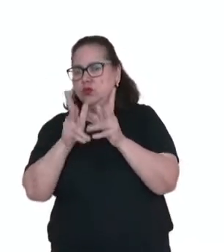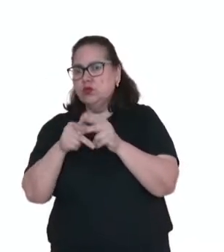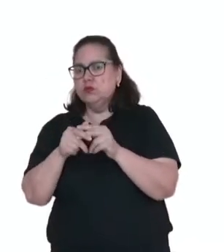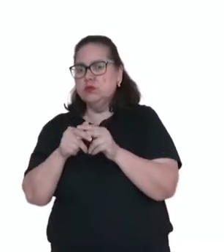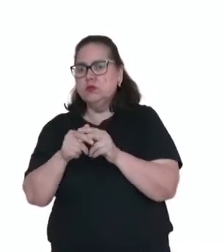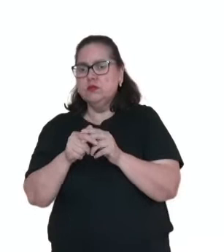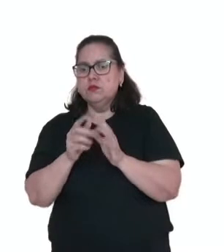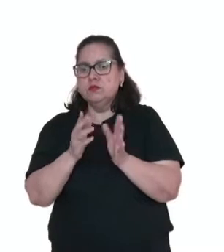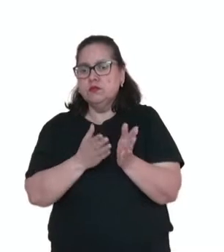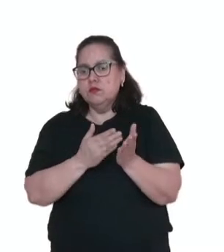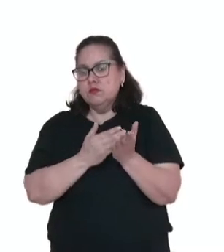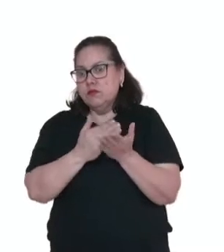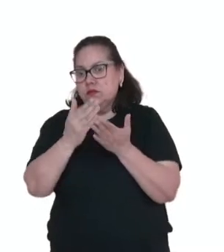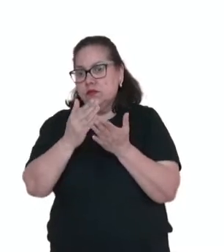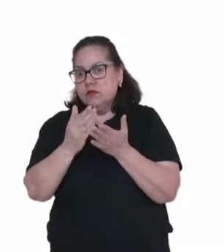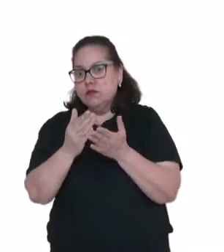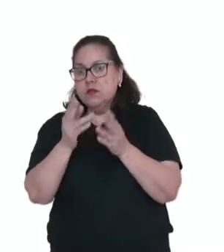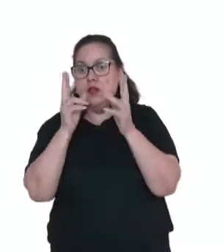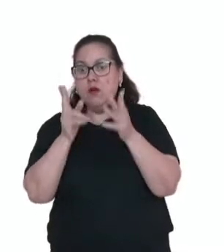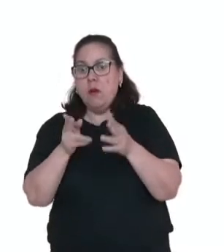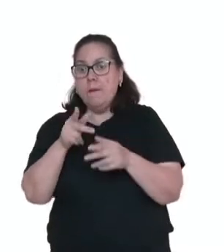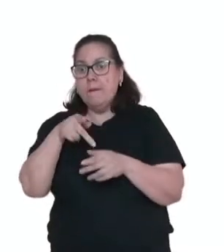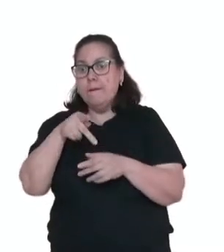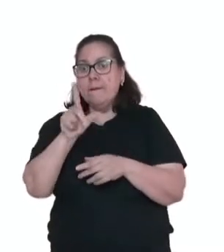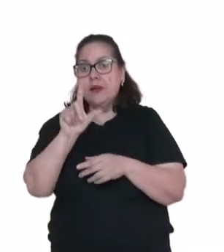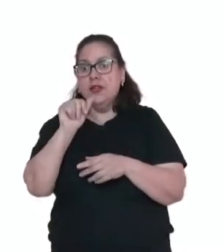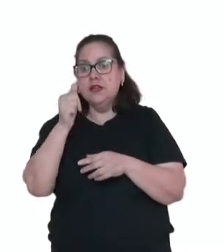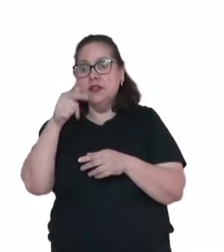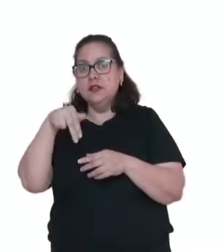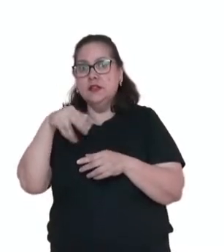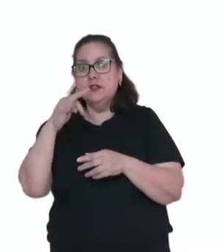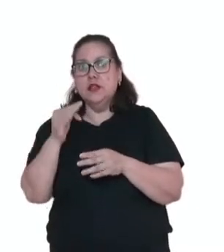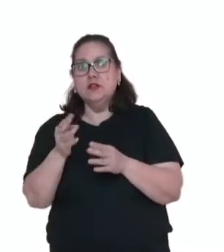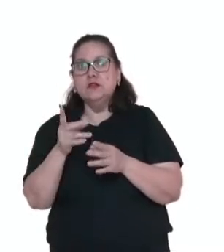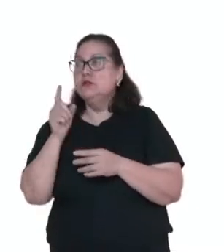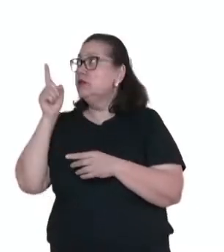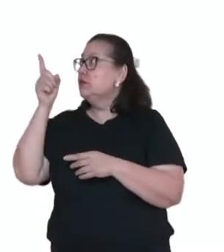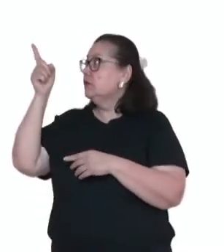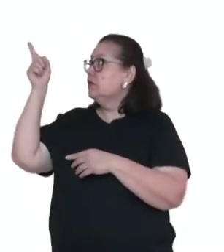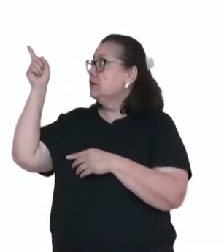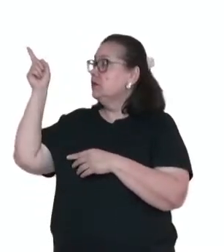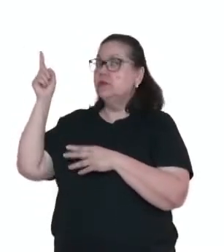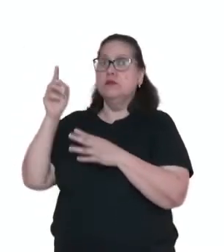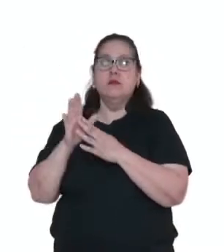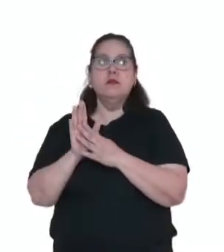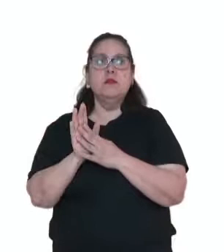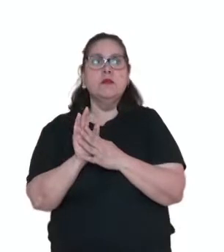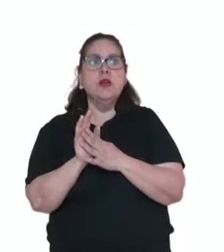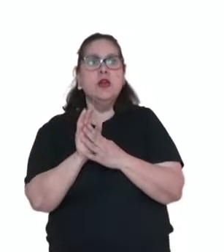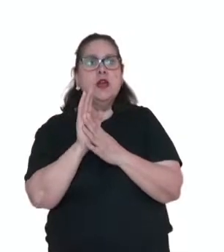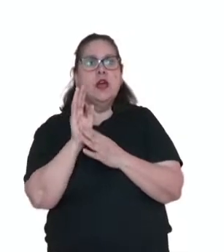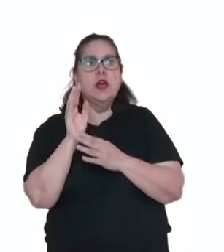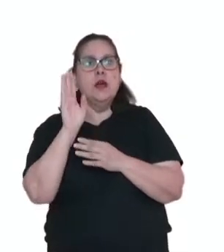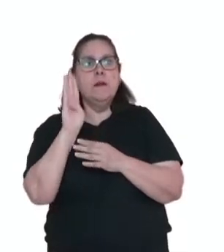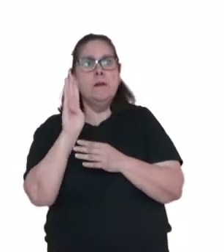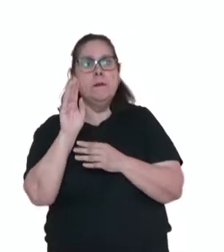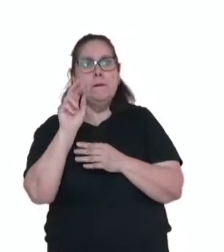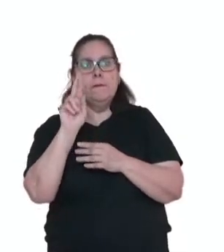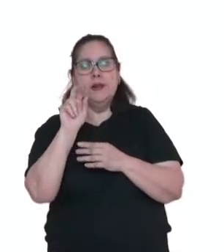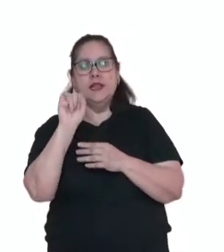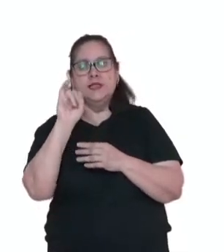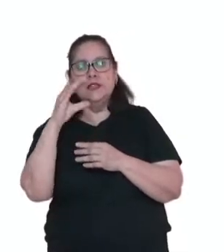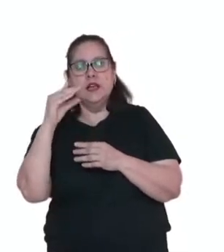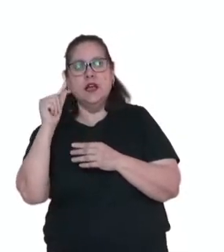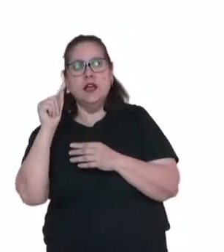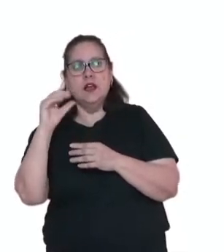são provenientes da mesma planta, tá? Então, a Brassica oleracea, como é chamada cientificamente, o nome científico, ela é